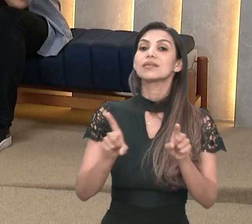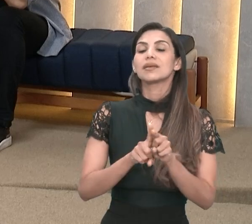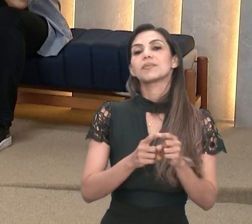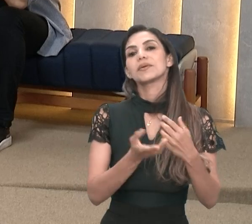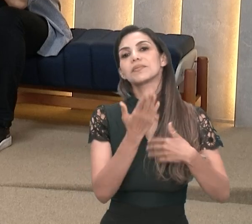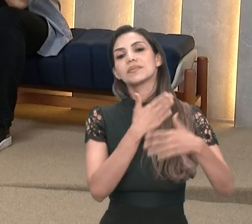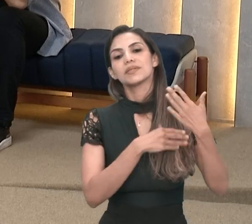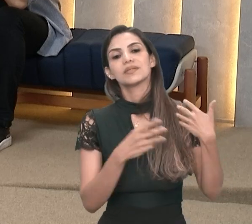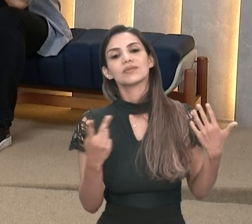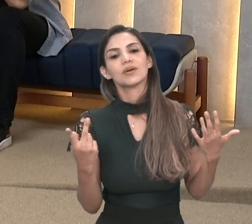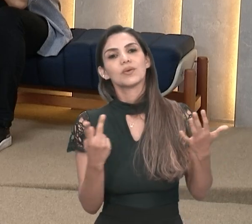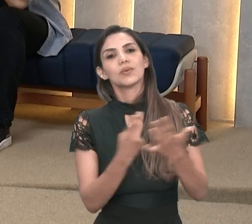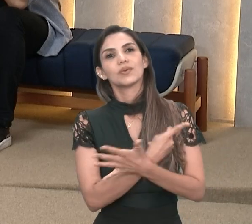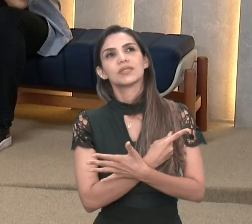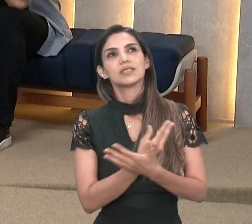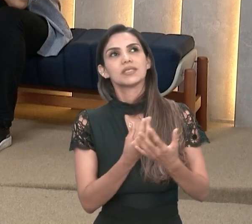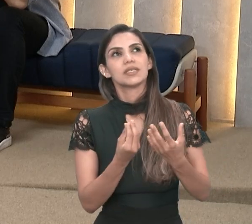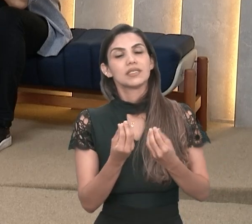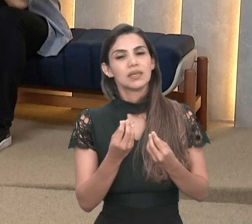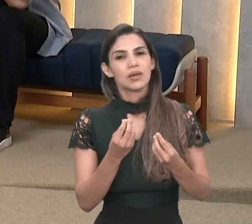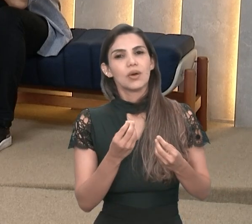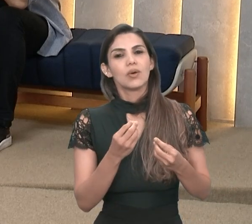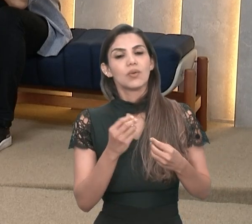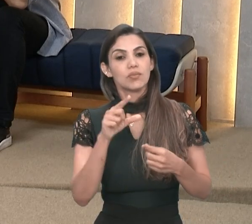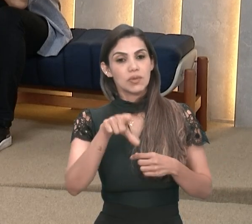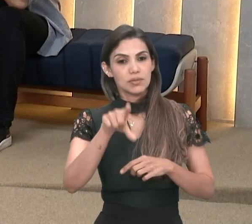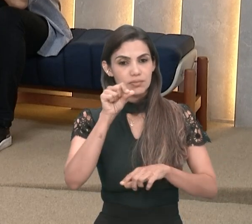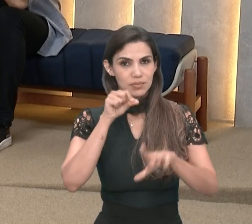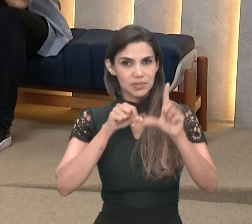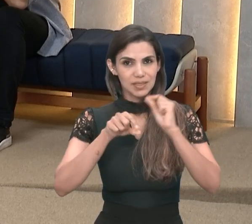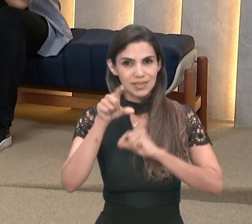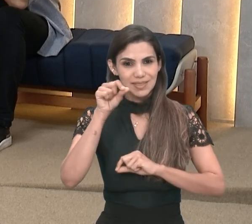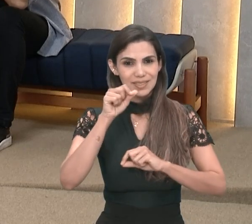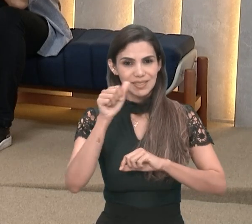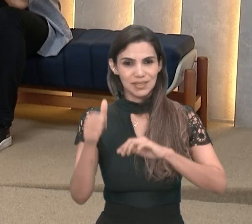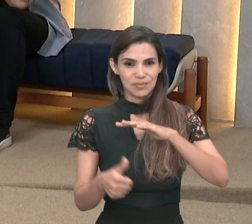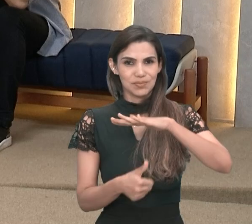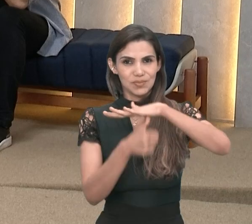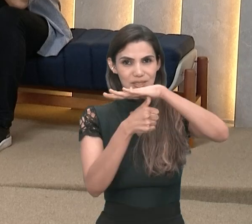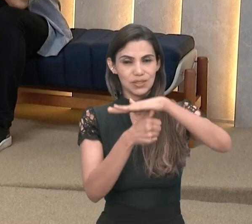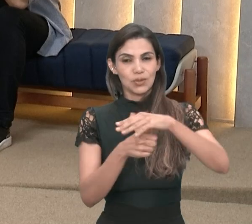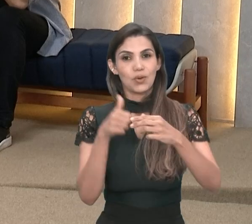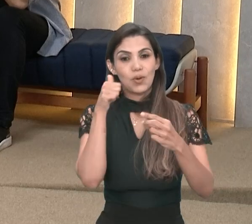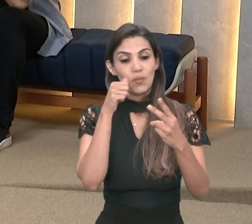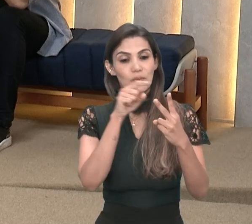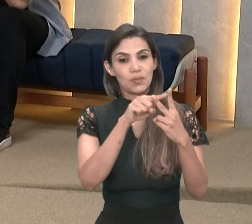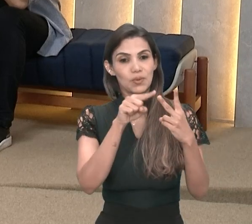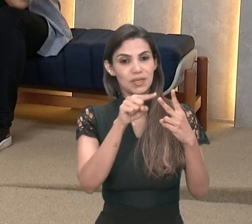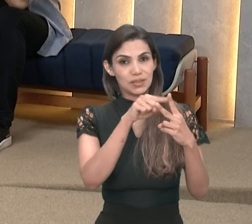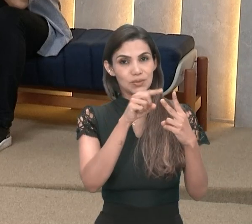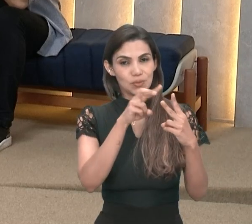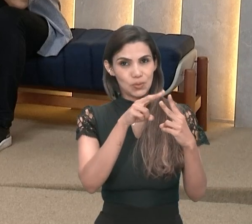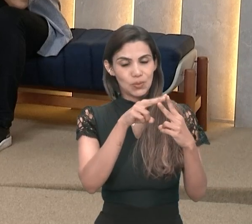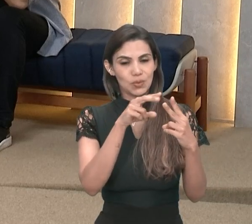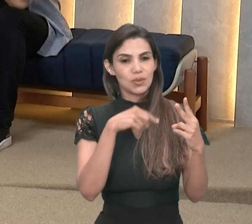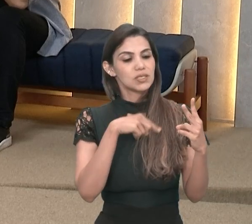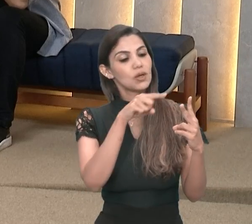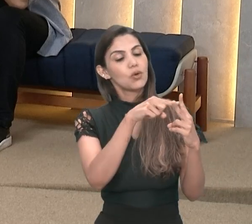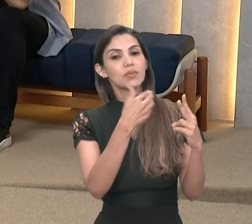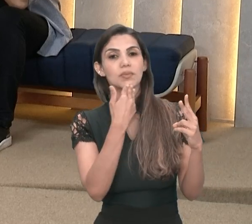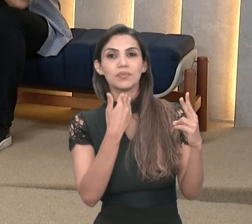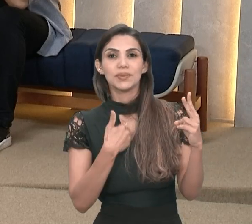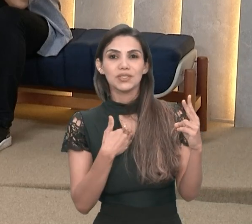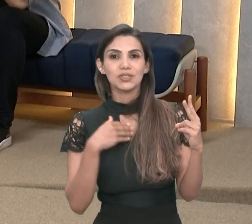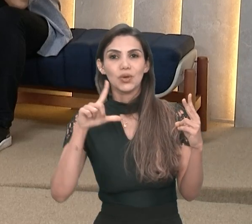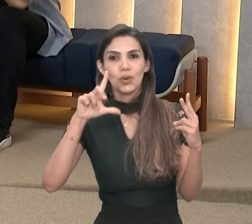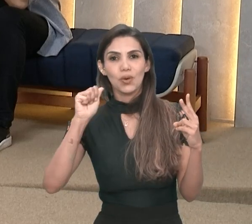vem o nome, né? Houve uma eleição para reitor, que eram 2 mulheres. Uma professora pediu nossos laboratórios emprestados para,